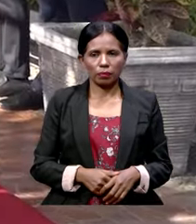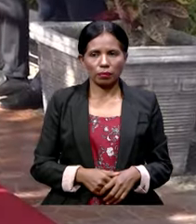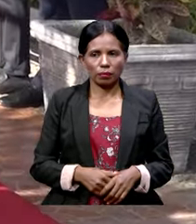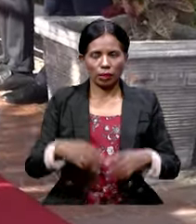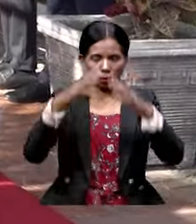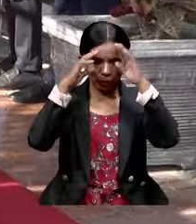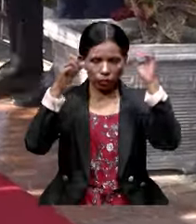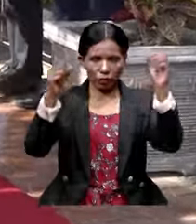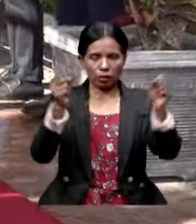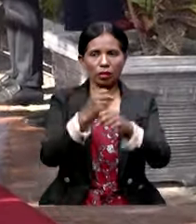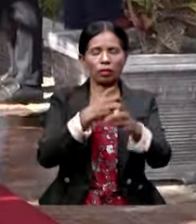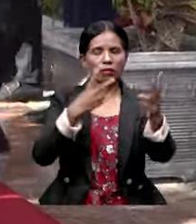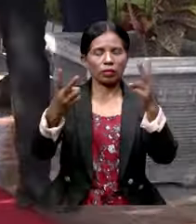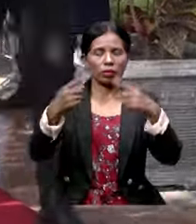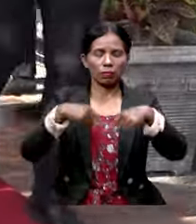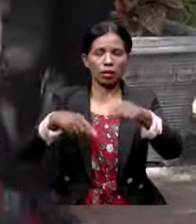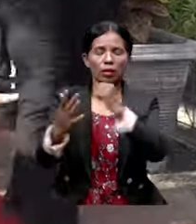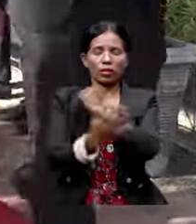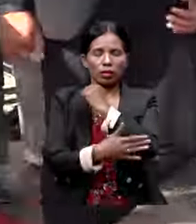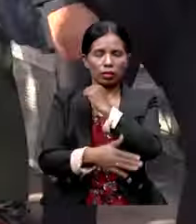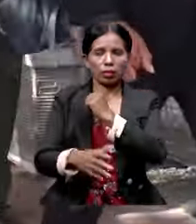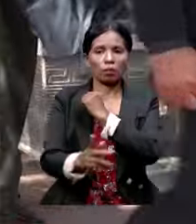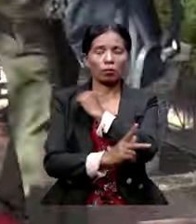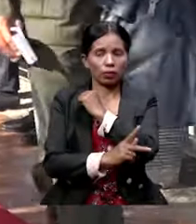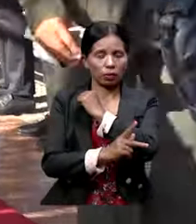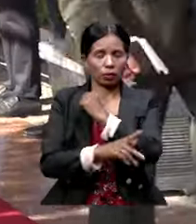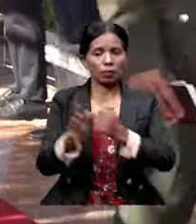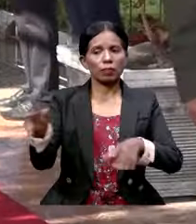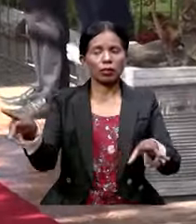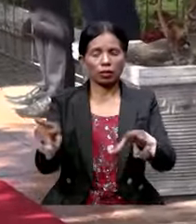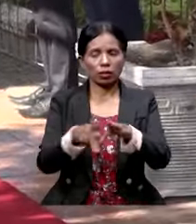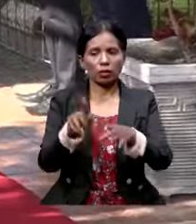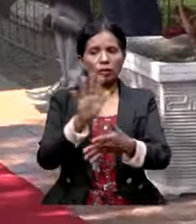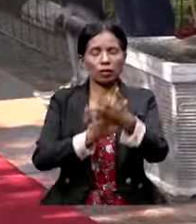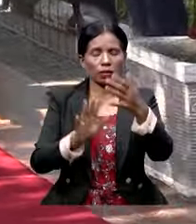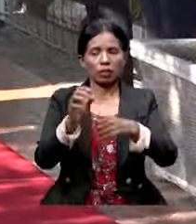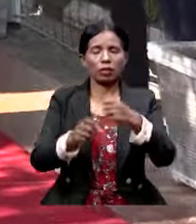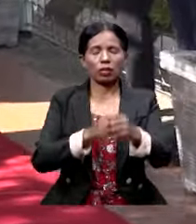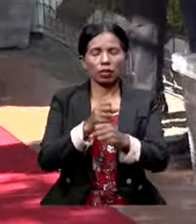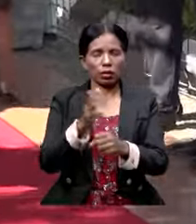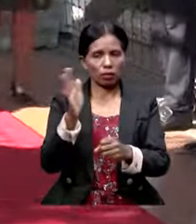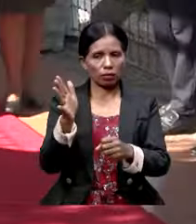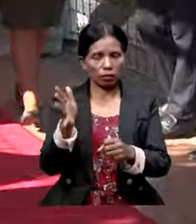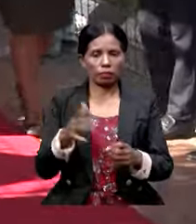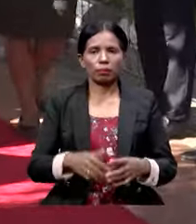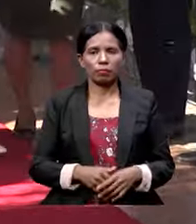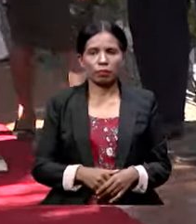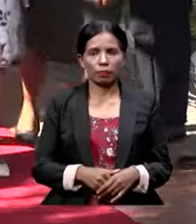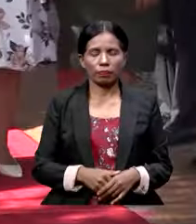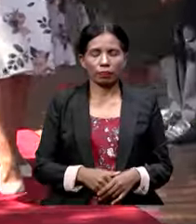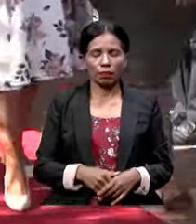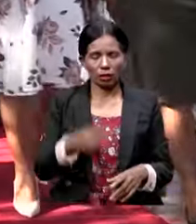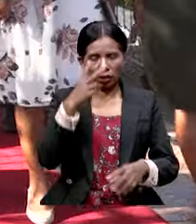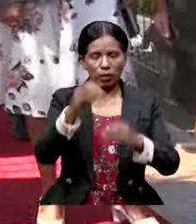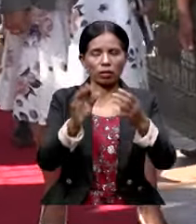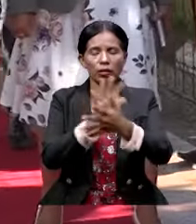Presidente da República halau viajen ba Portugal, segunda ne, Rodi participa a celebração Tinang Lima Nulu, Revolução dos Cravos. Revolução dos